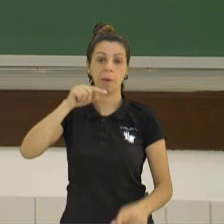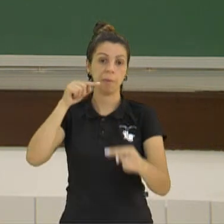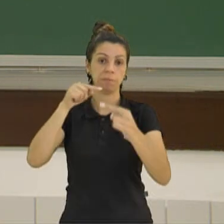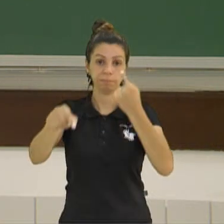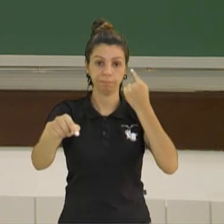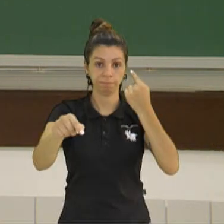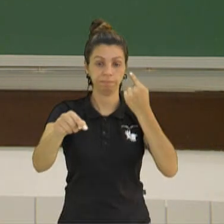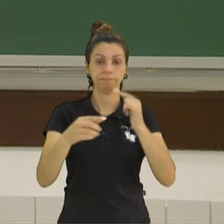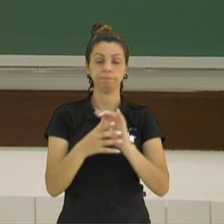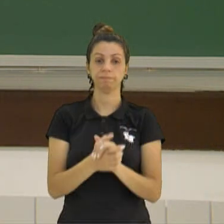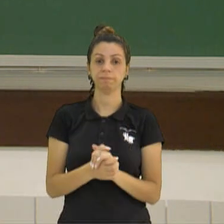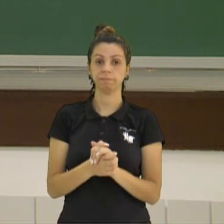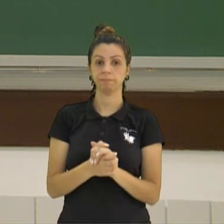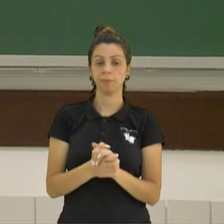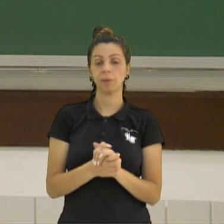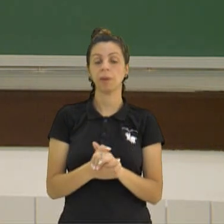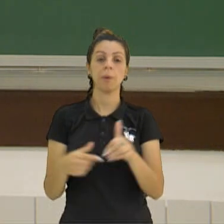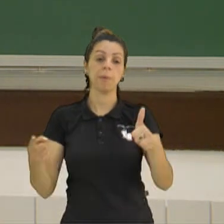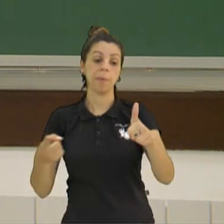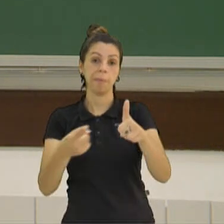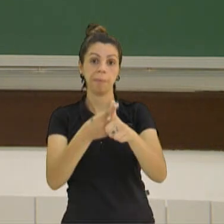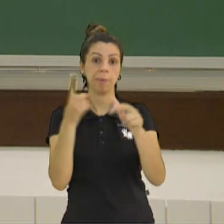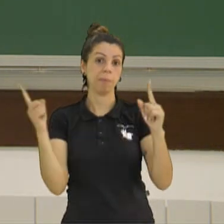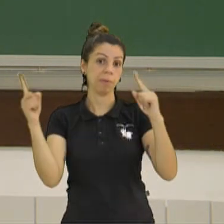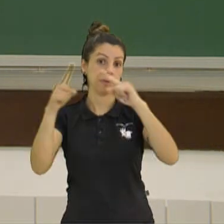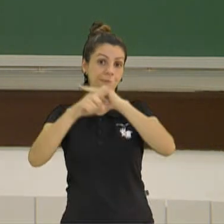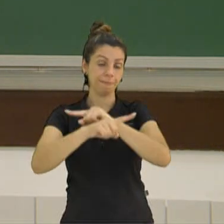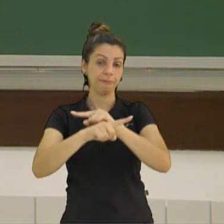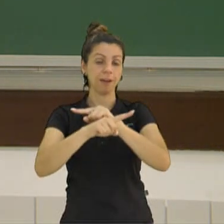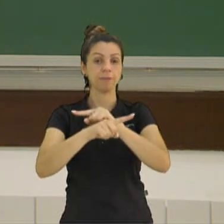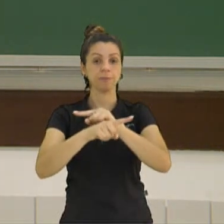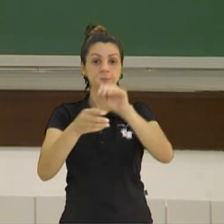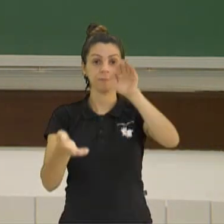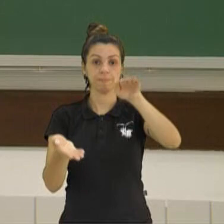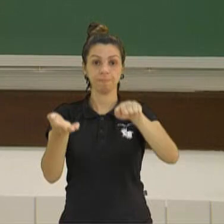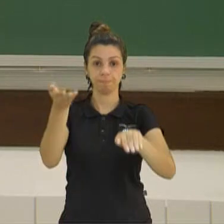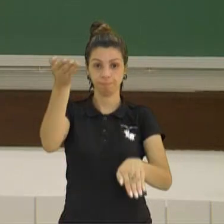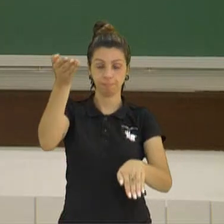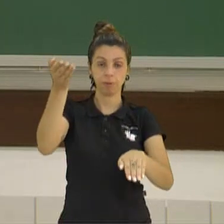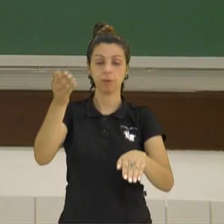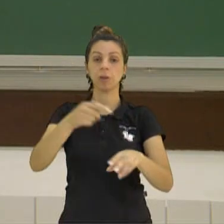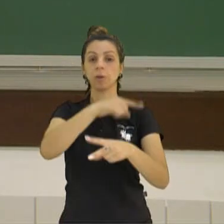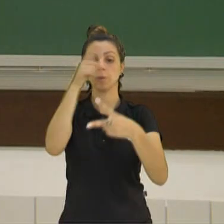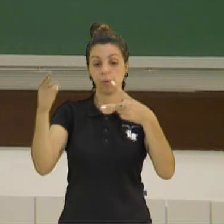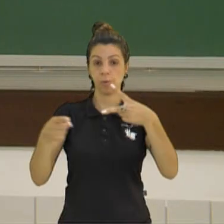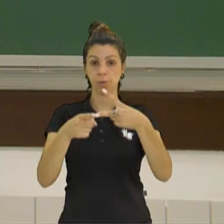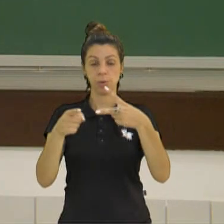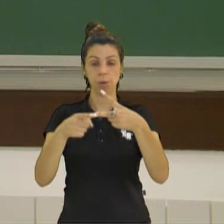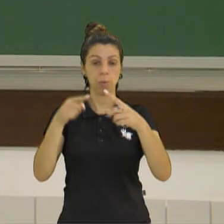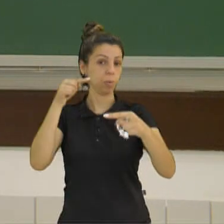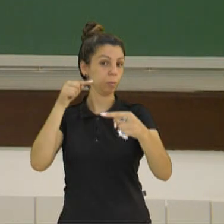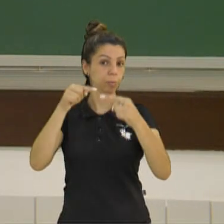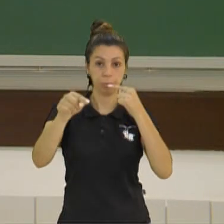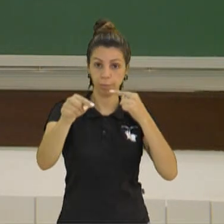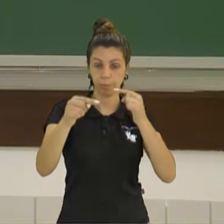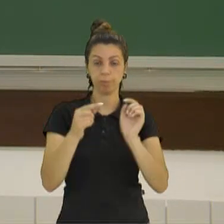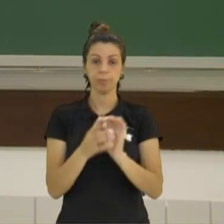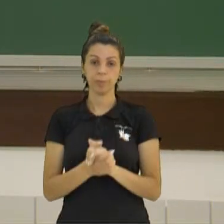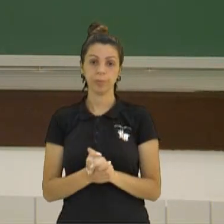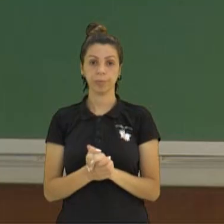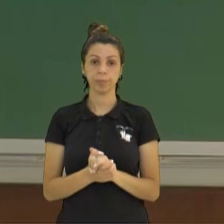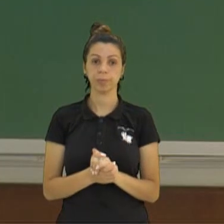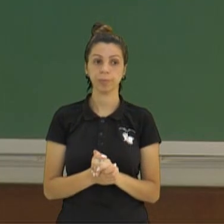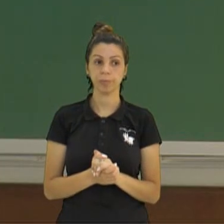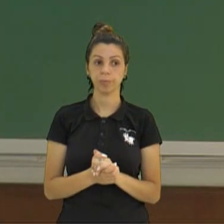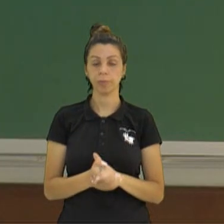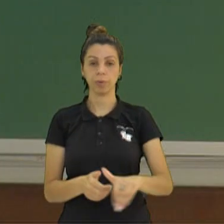Primeiro caso, inverso. Segundo caso, não proporcional. Beleza? A reduzindo-se a terça